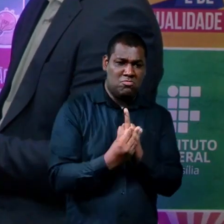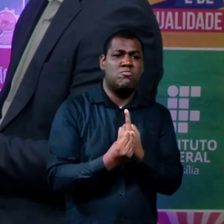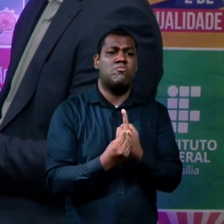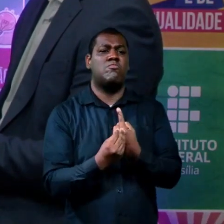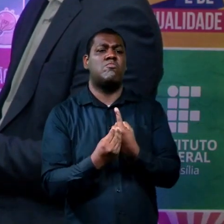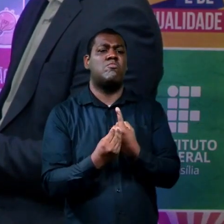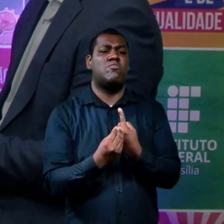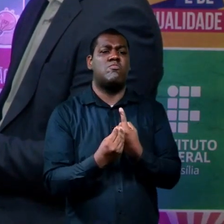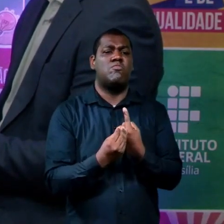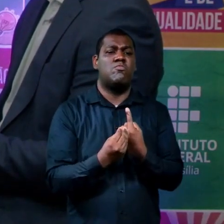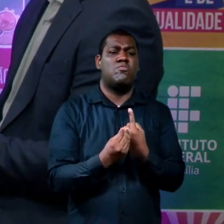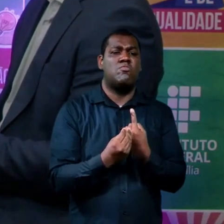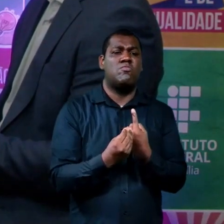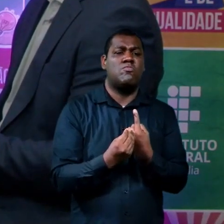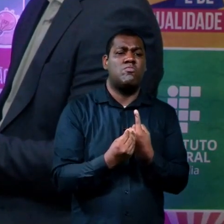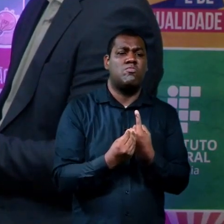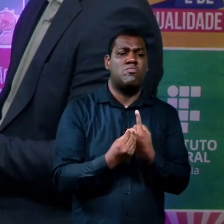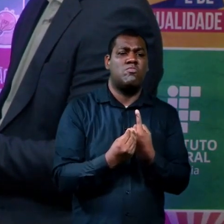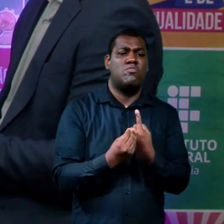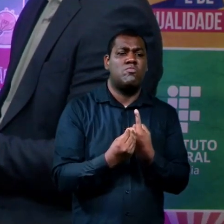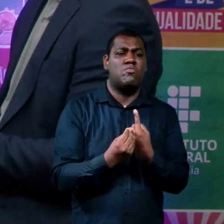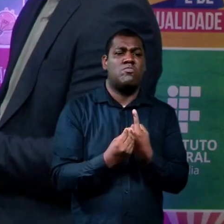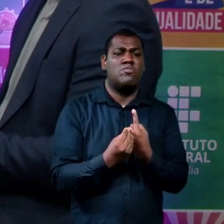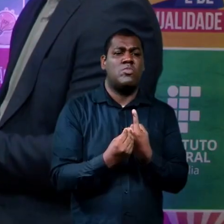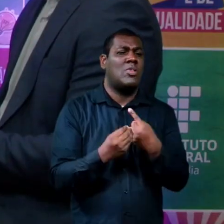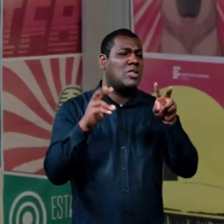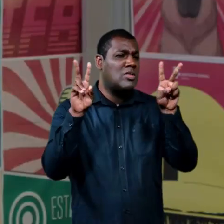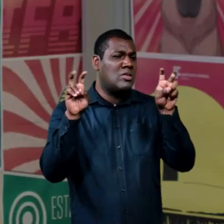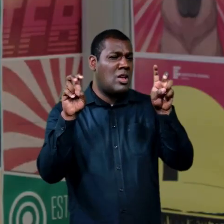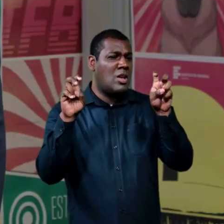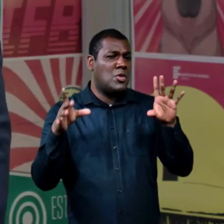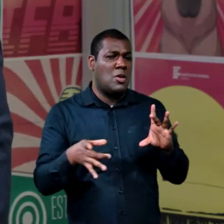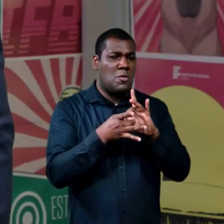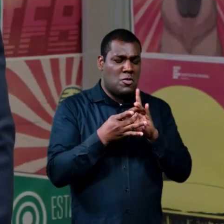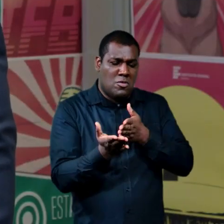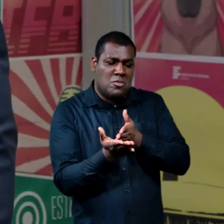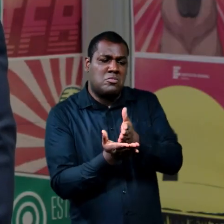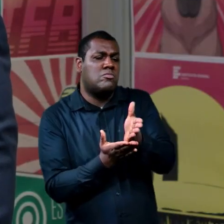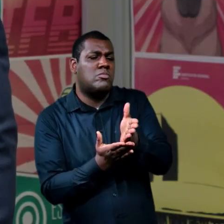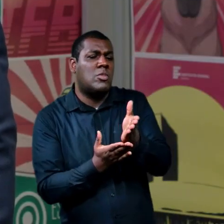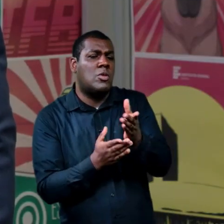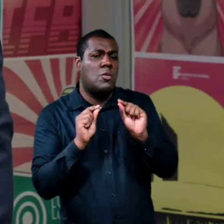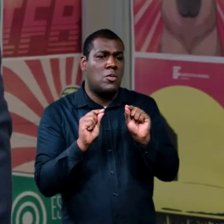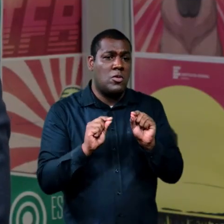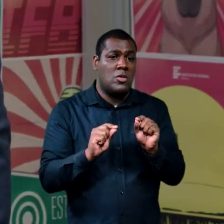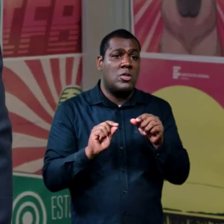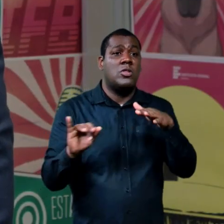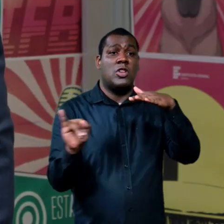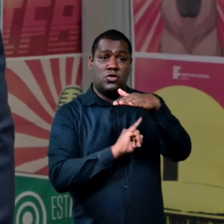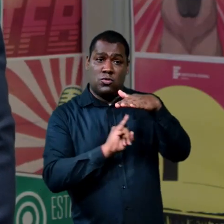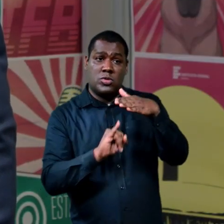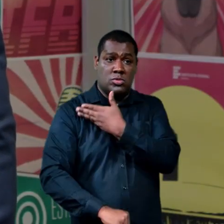natureza sexual, sobre a ótica, a abordagem da integridade? Primeiramente, que a integridade é fundamental. Estamos numa instituição de